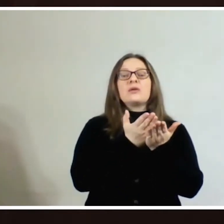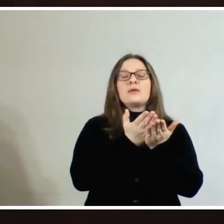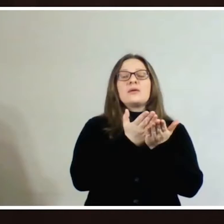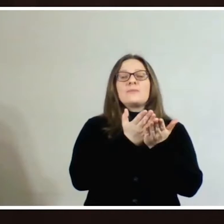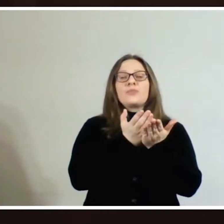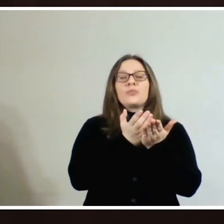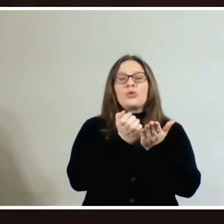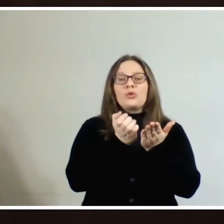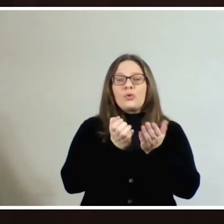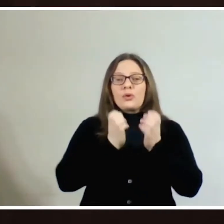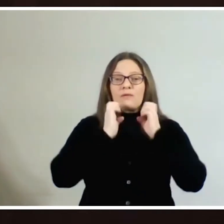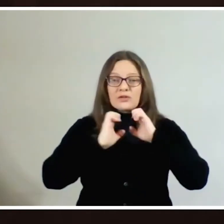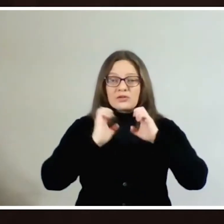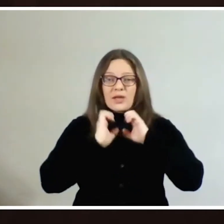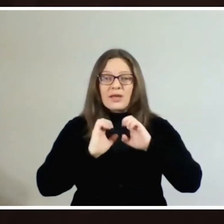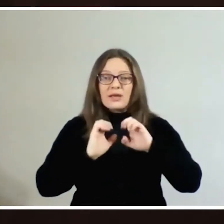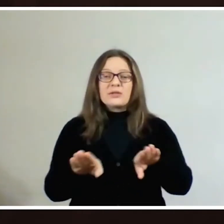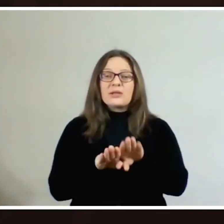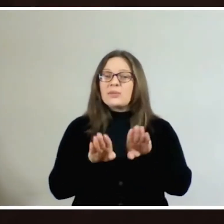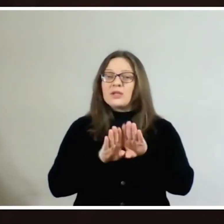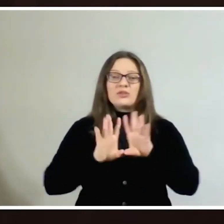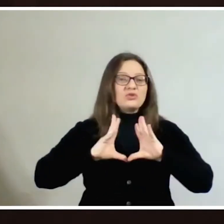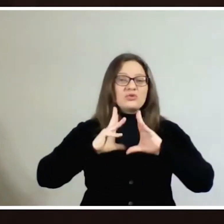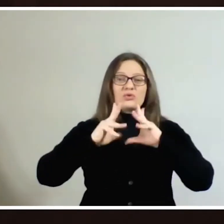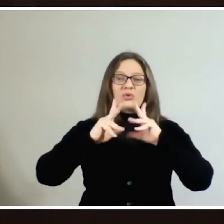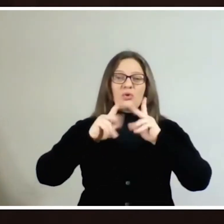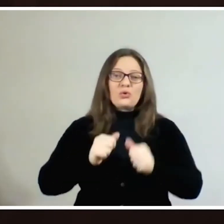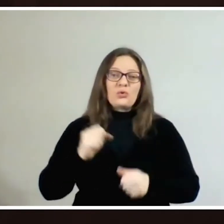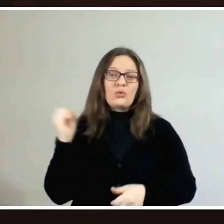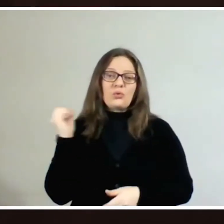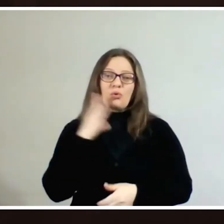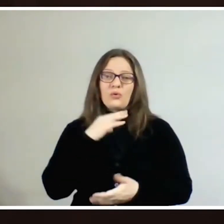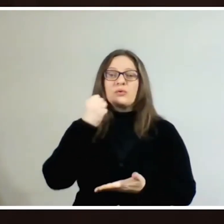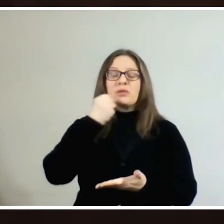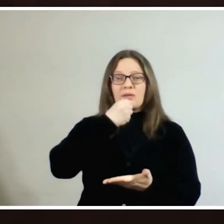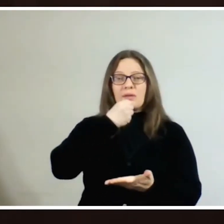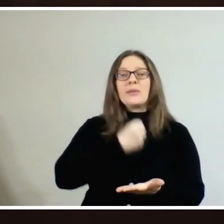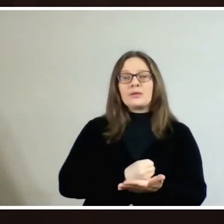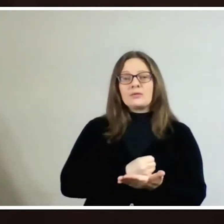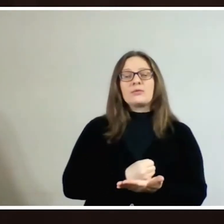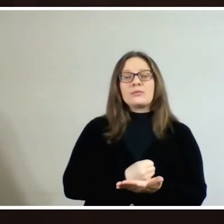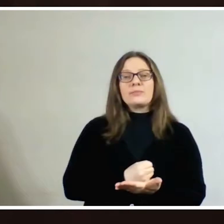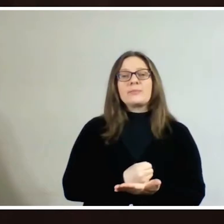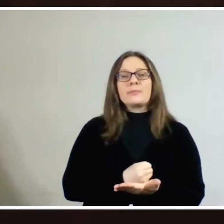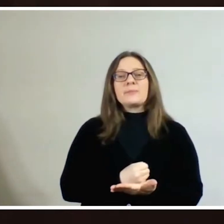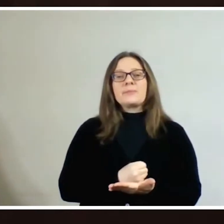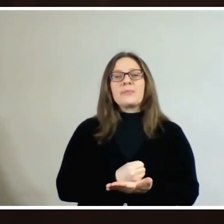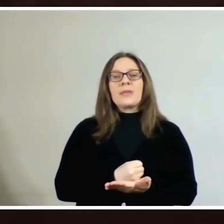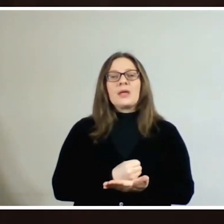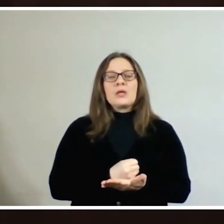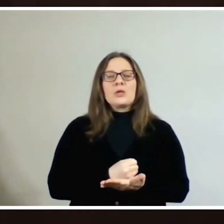seguinte, que o ministério de João foi importante no final do primeiro século para remendar as